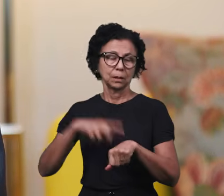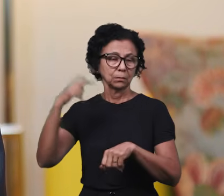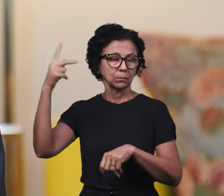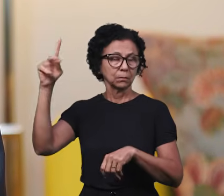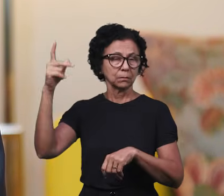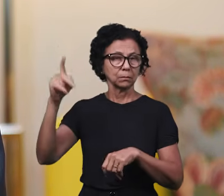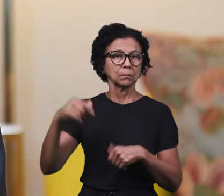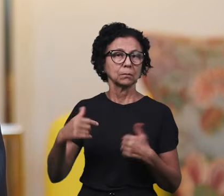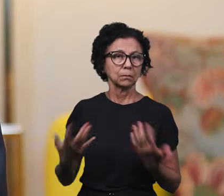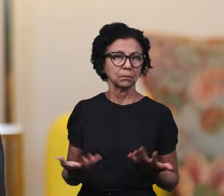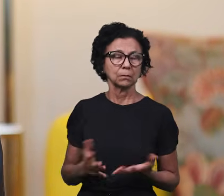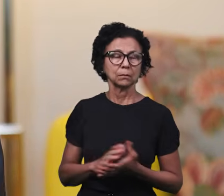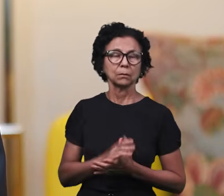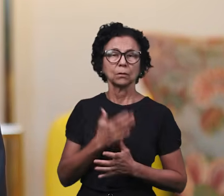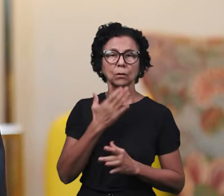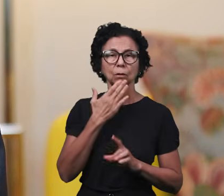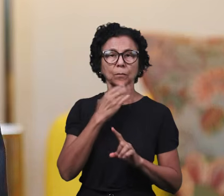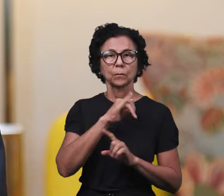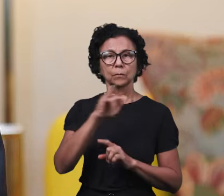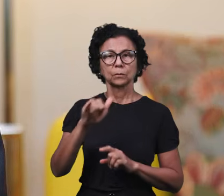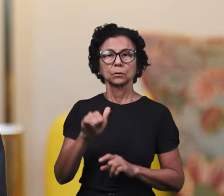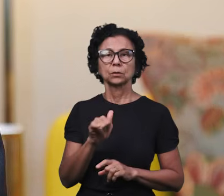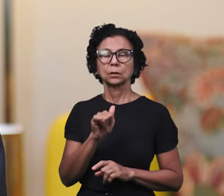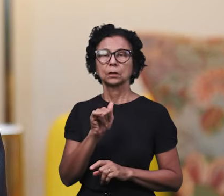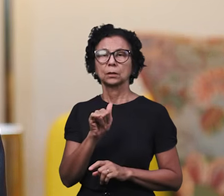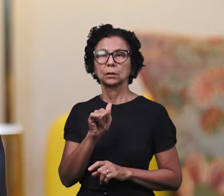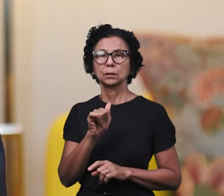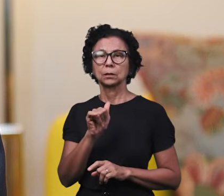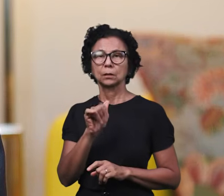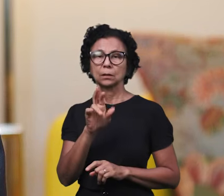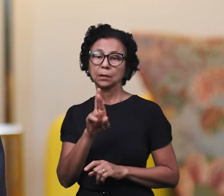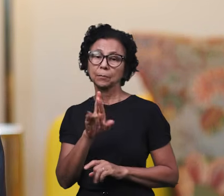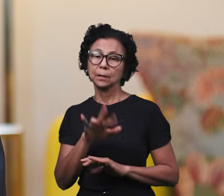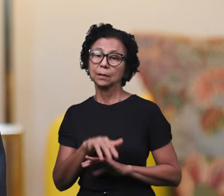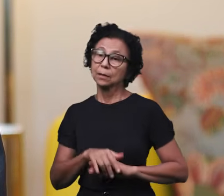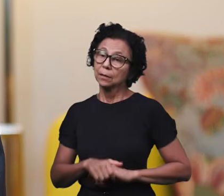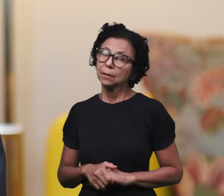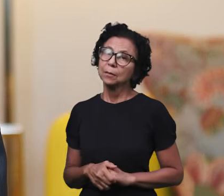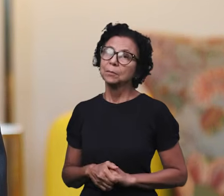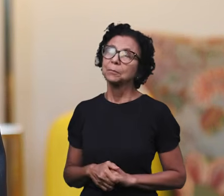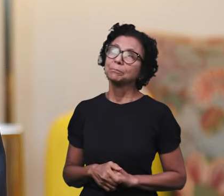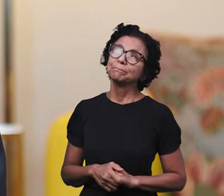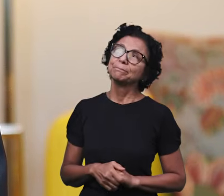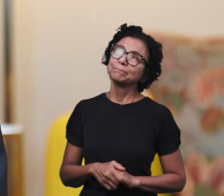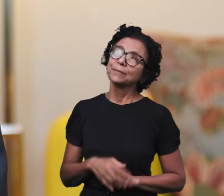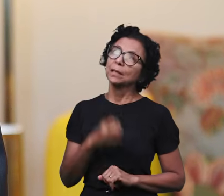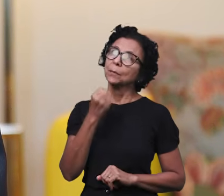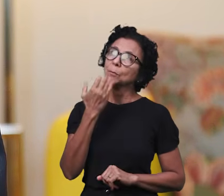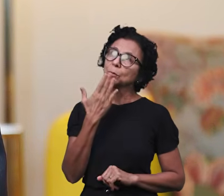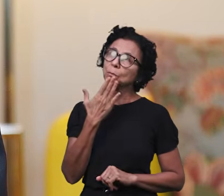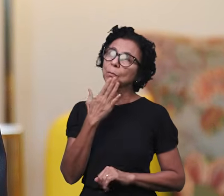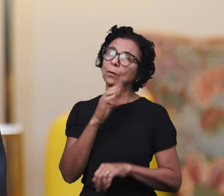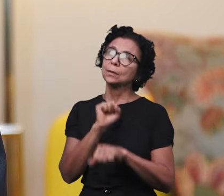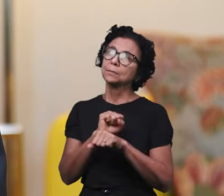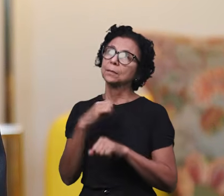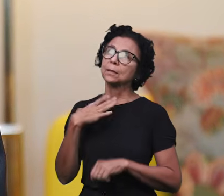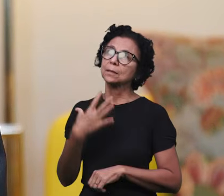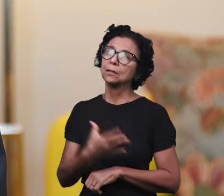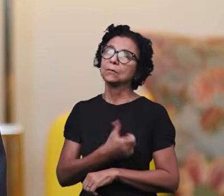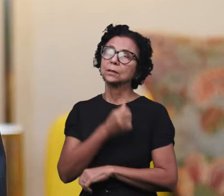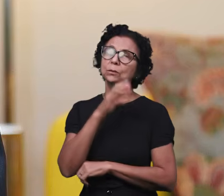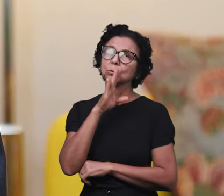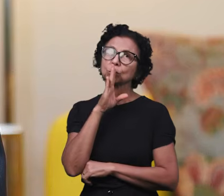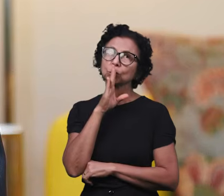não é cronológico, né? O próprio profeta Jeremias, em Lamentações, diz assim: bom é esperar a salvação